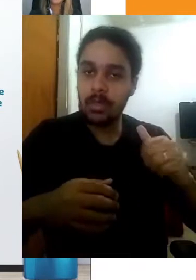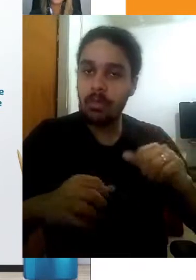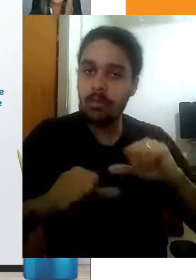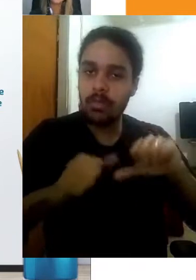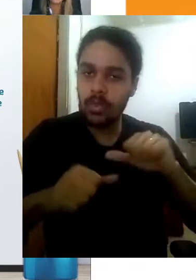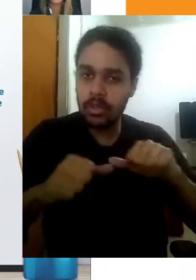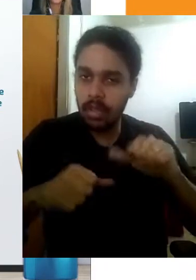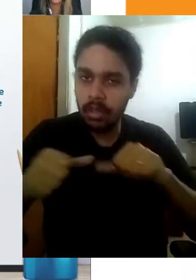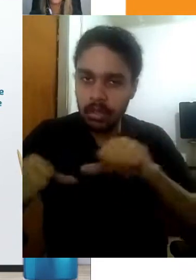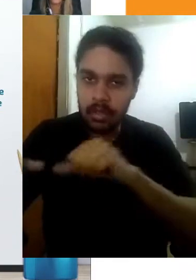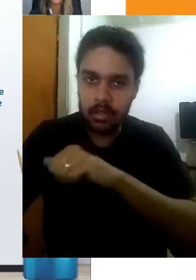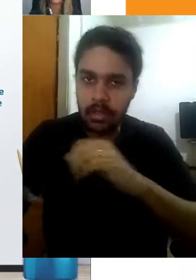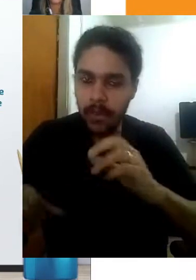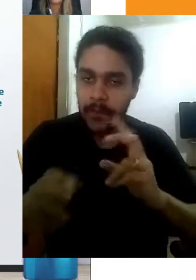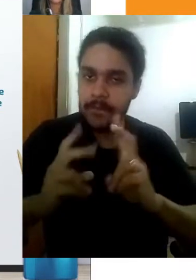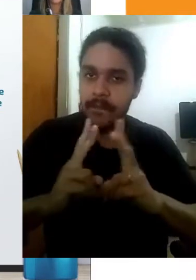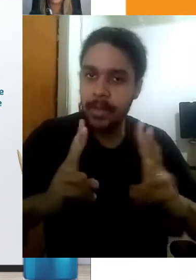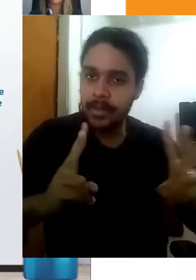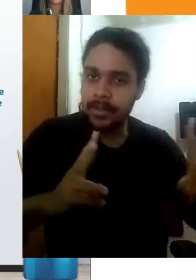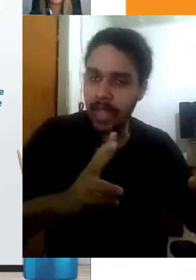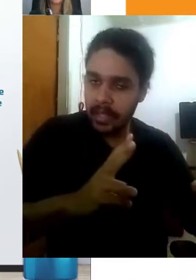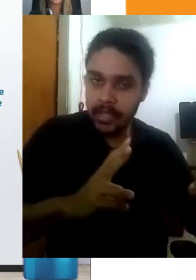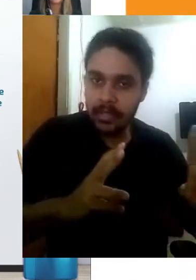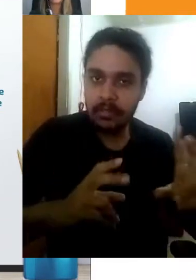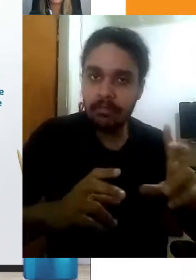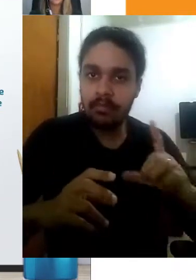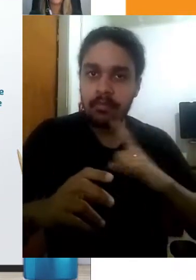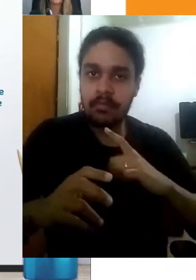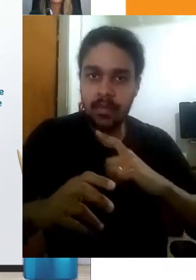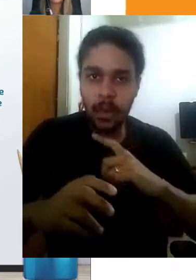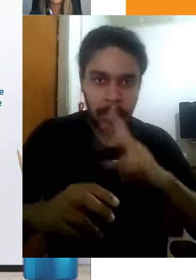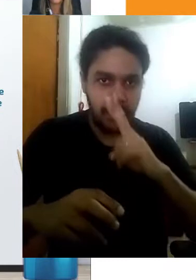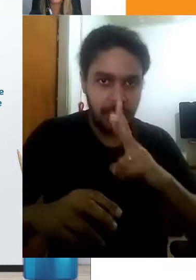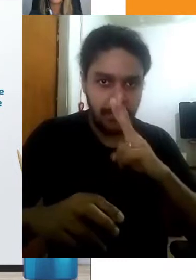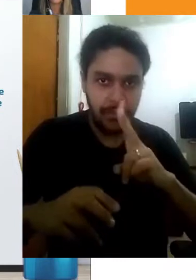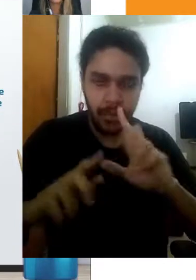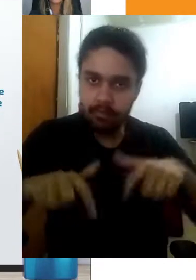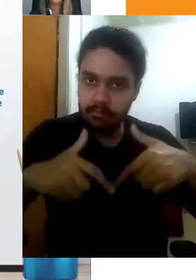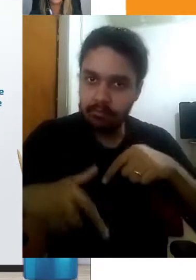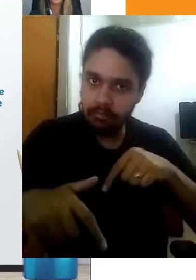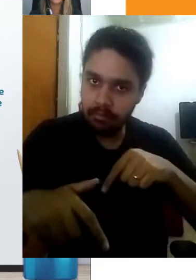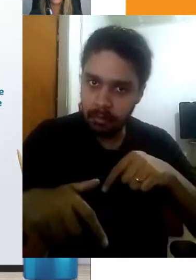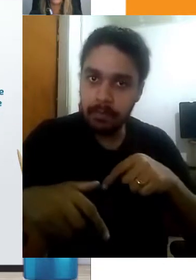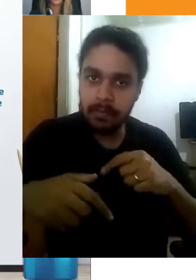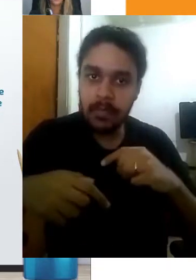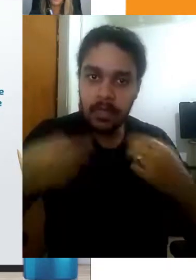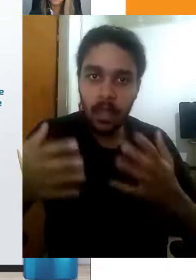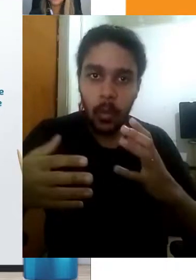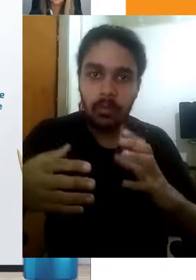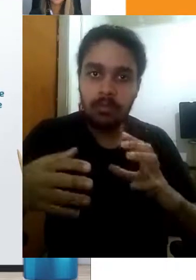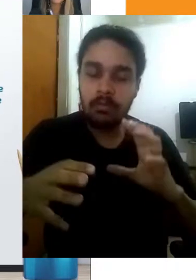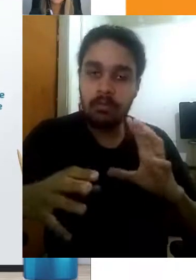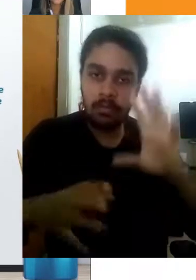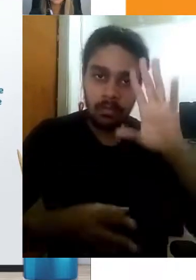ou seja, uma aceleração, um movimento, um corpo que esteja se movendo, tem uma força agindo nele.